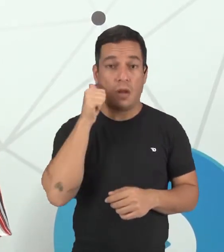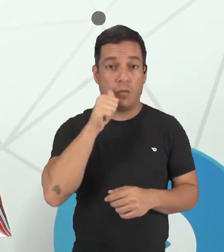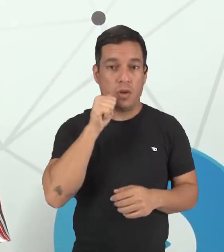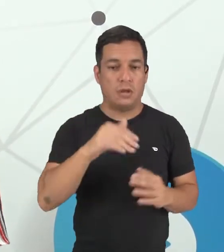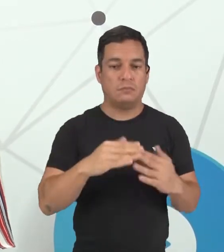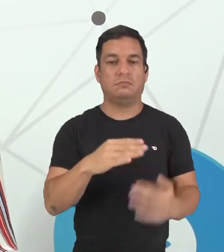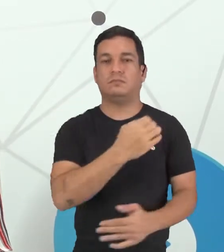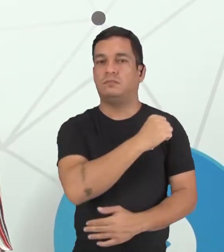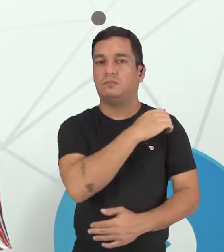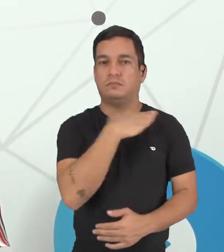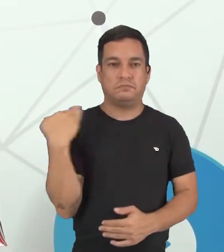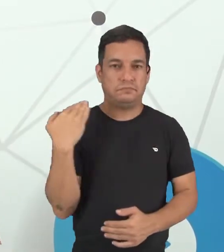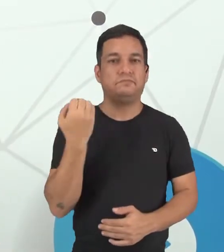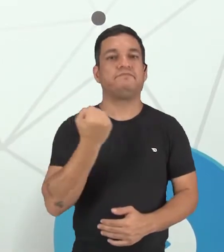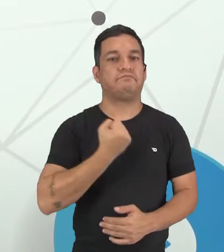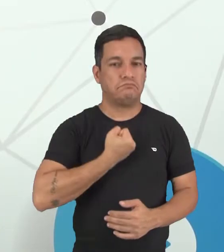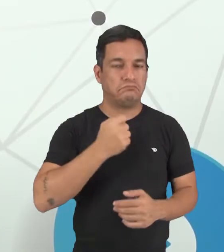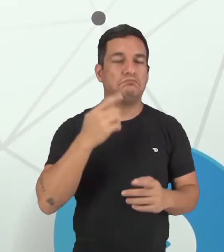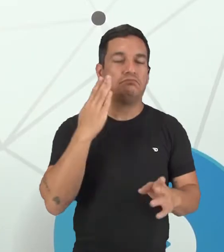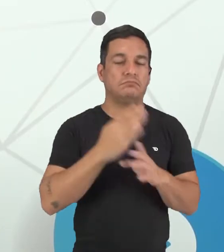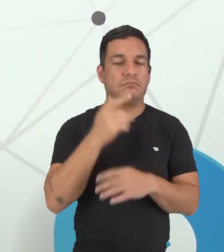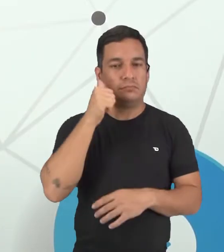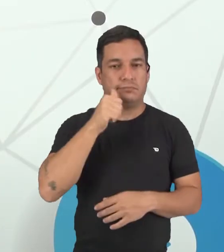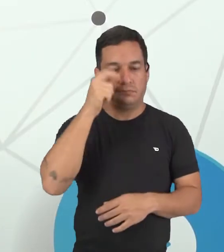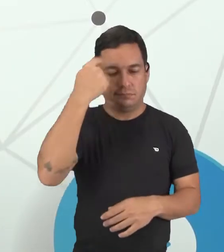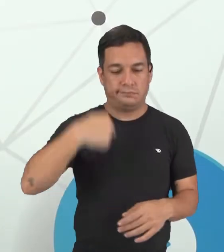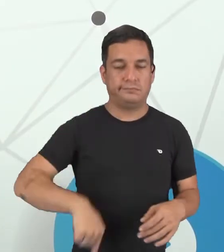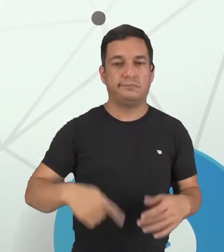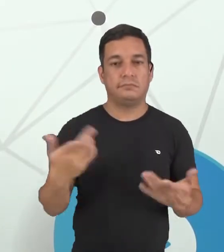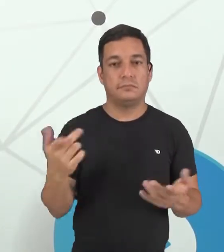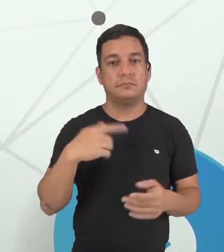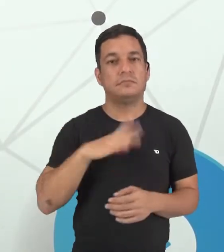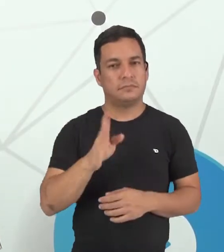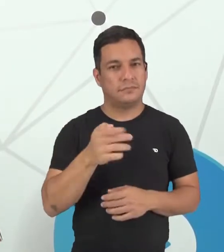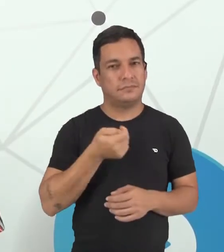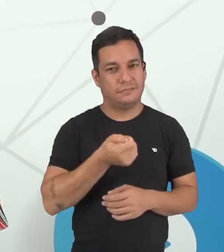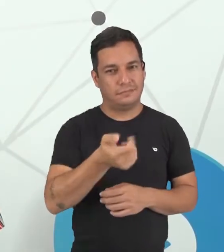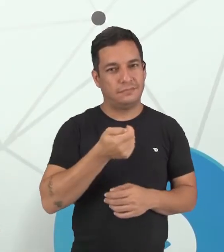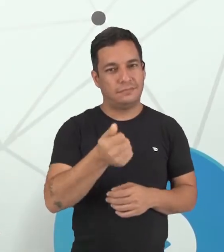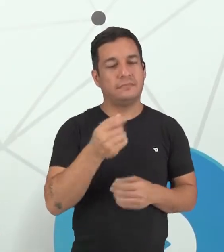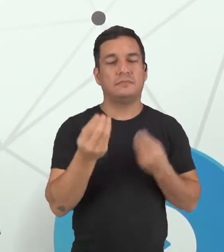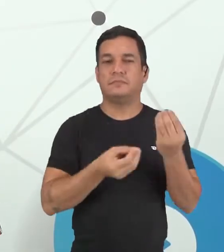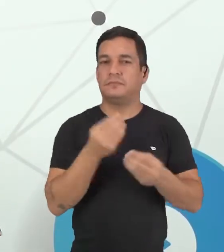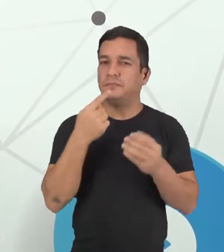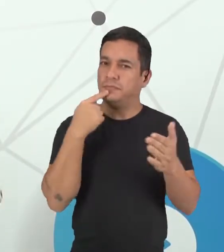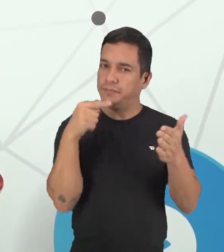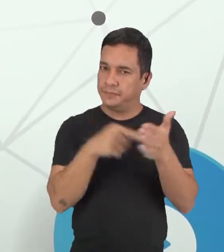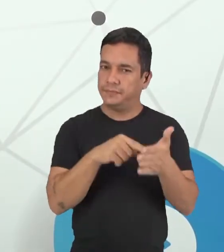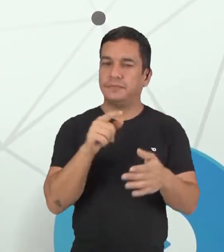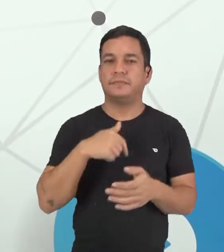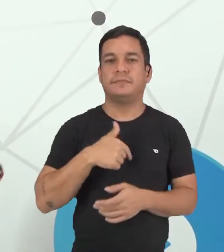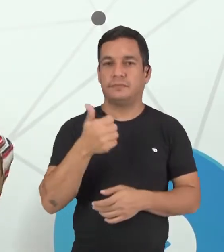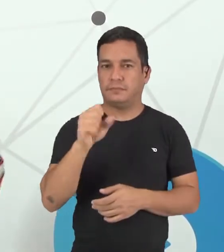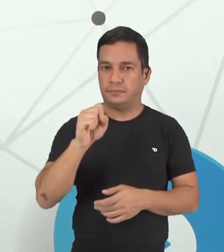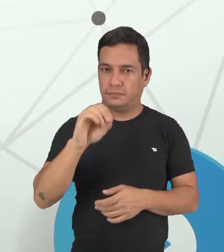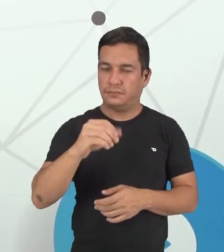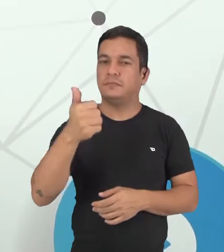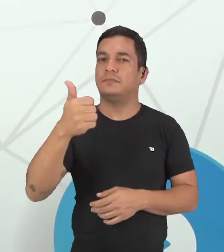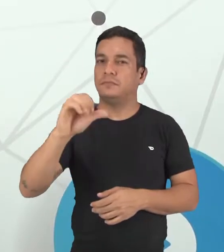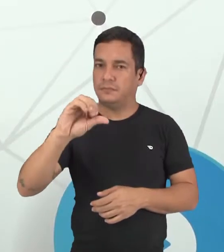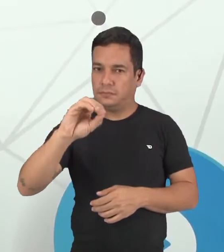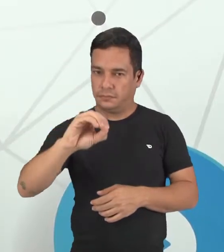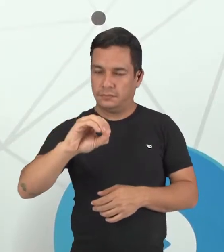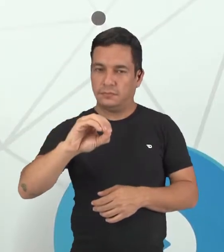mulher é morta pelo fato de ser mulher. Mas aí, eu já te dei dicas de como denunciar, que tem um 180,